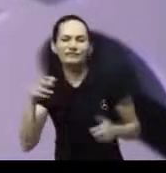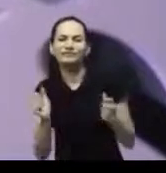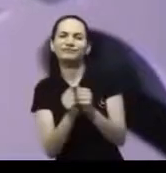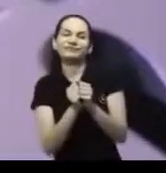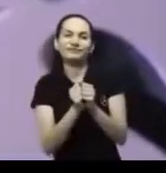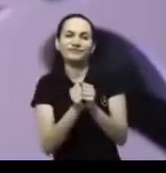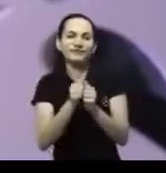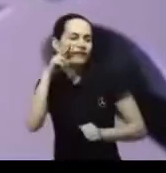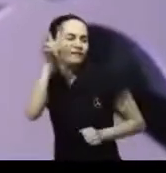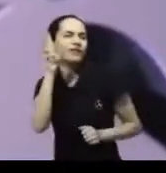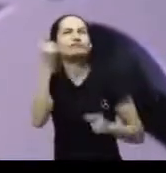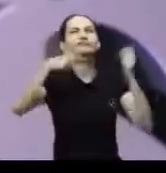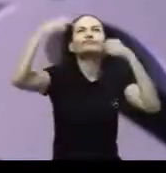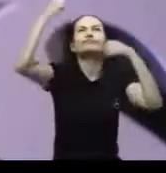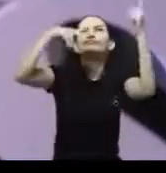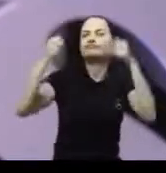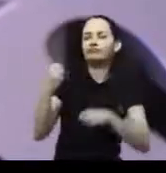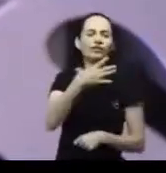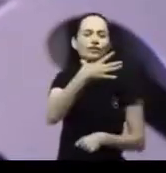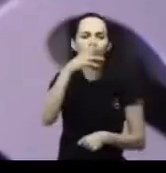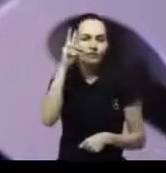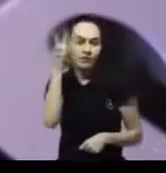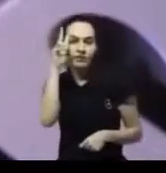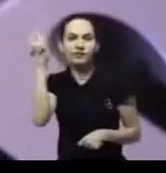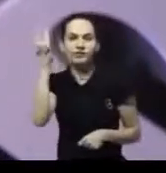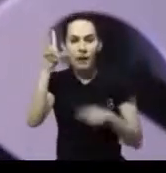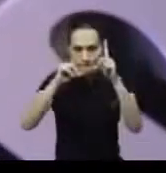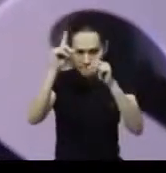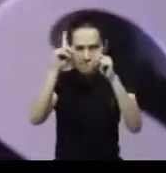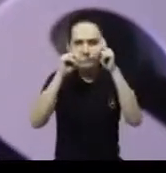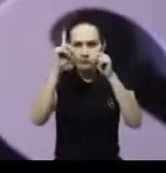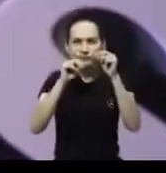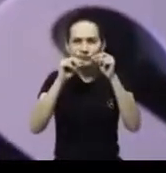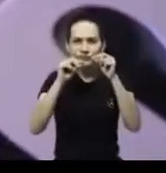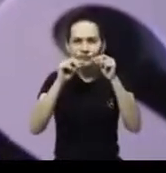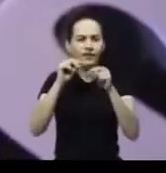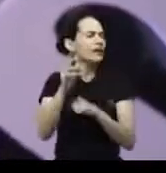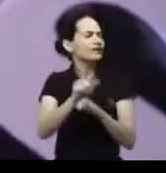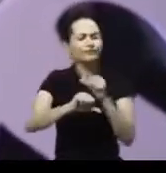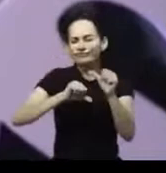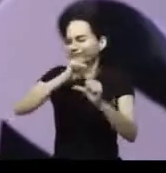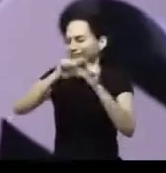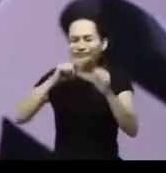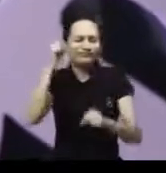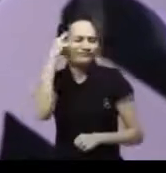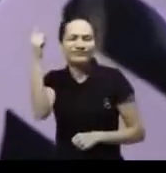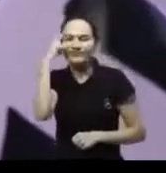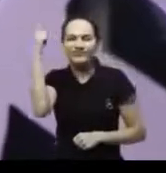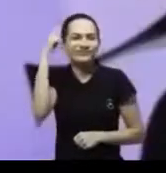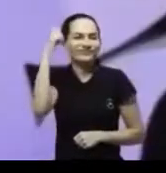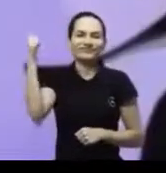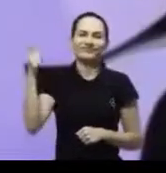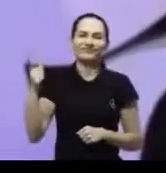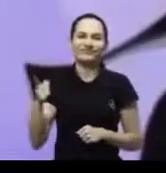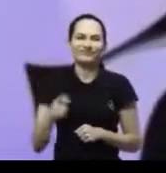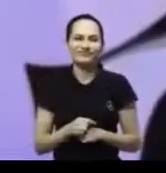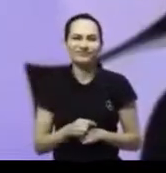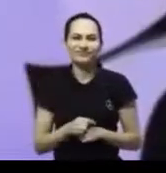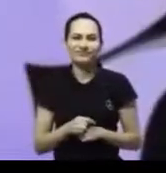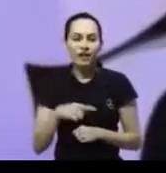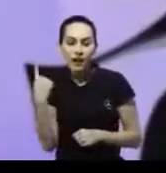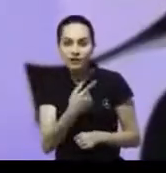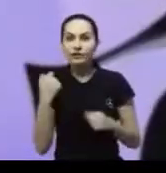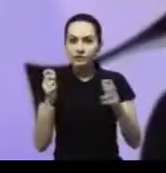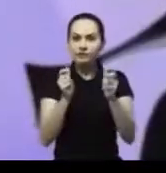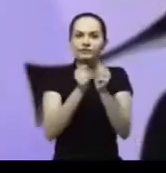aqui juntos vendo brilhar uma nova era uma Mercedes Bens que se renova a cada dia e